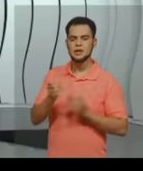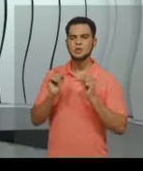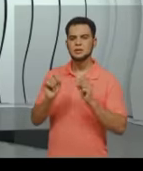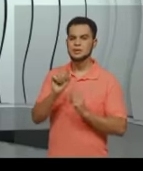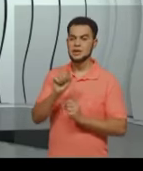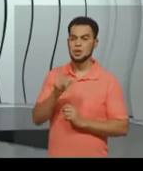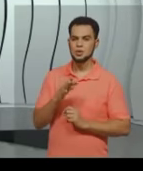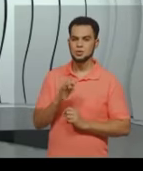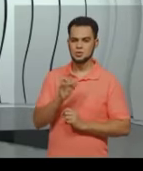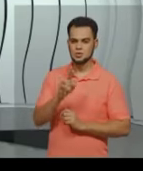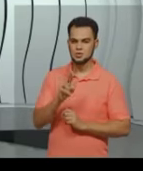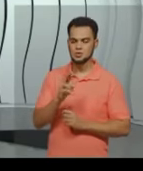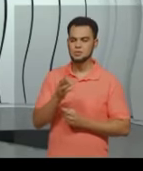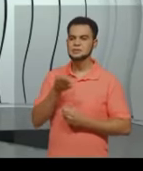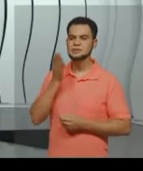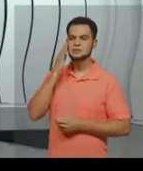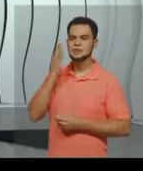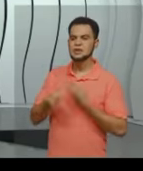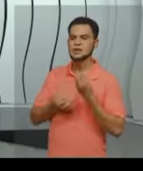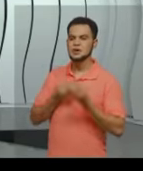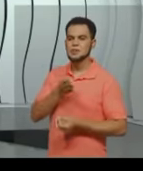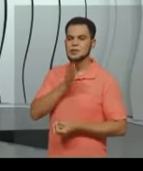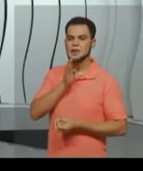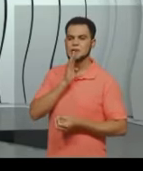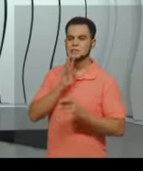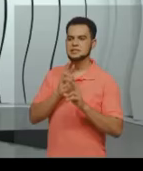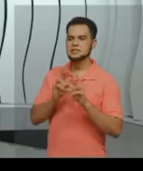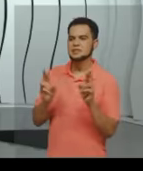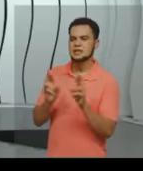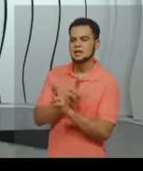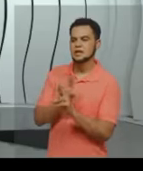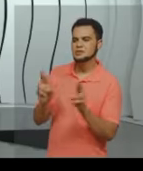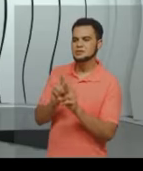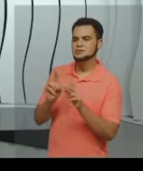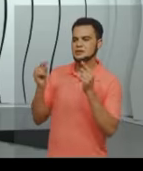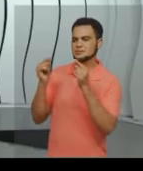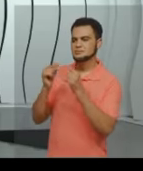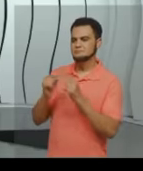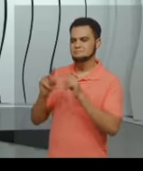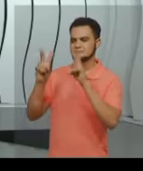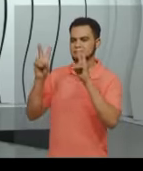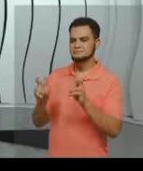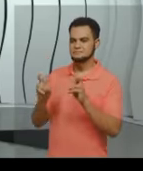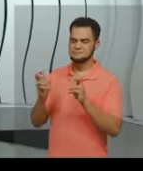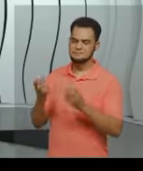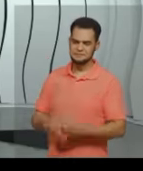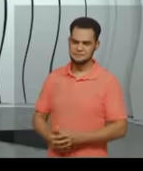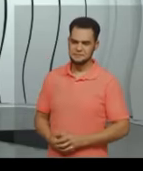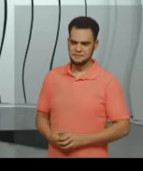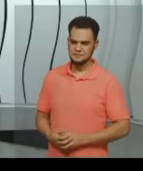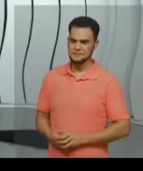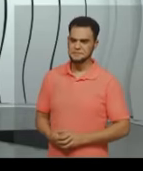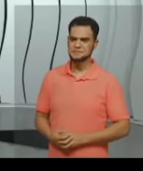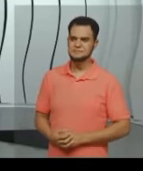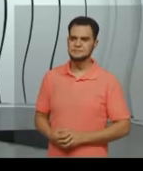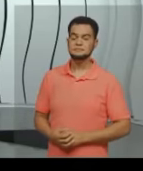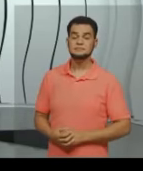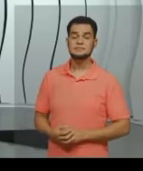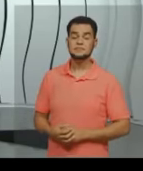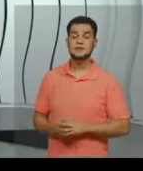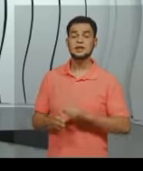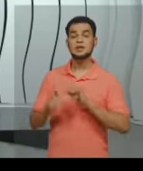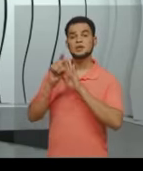autor, conhecer e relacionar várias opiniões diferentes sobre o mesmo tema. Isso que a gente quer. E o